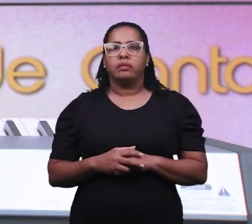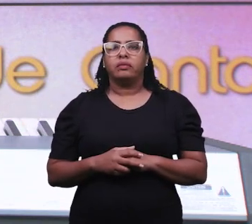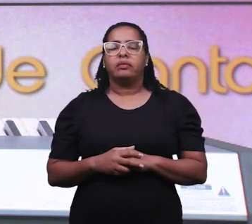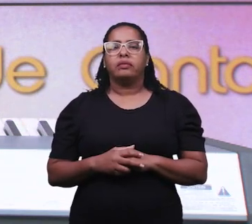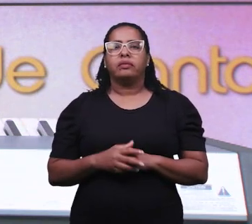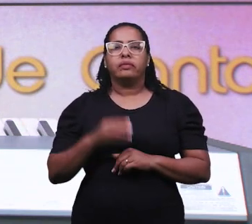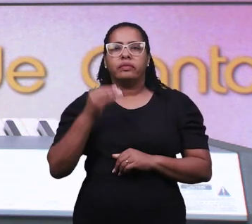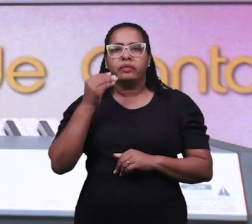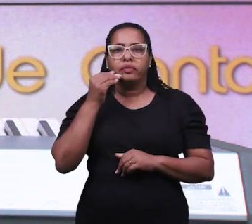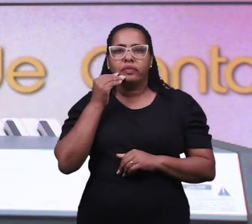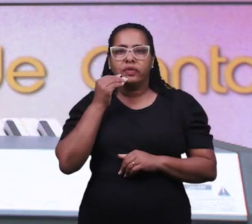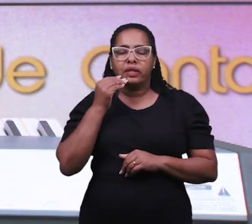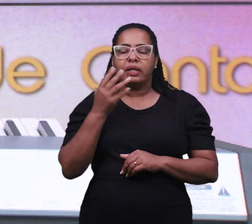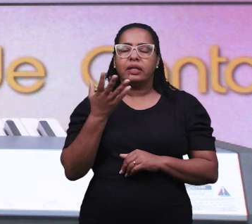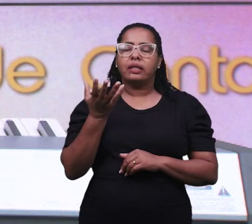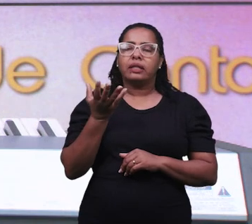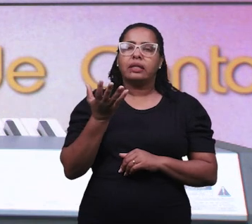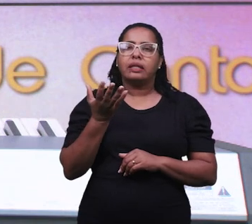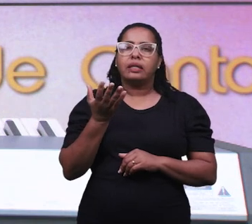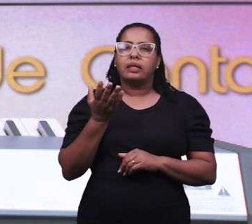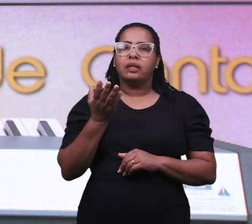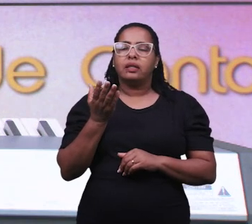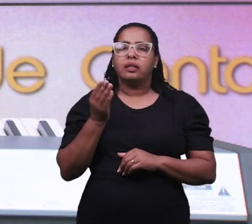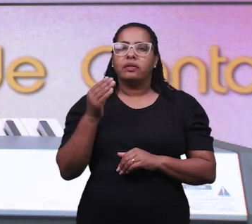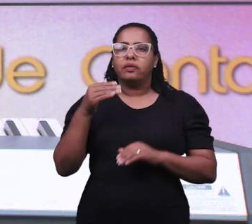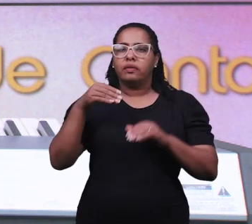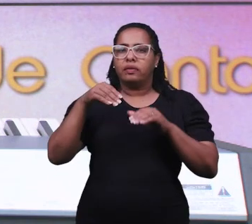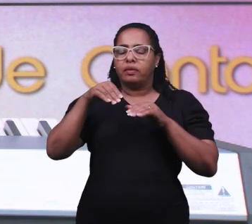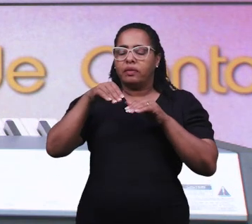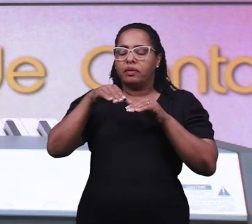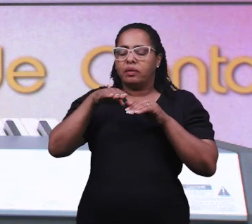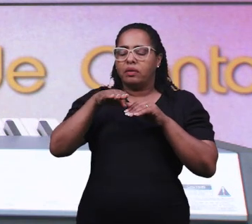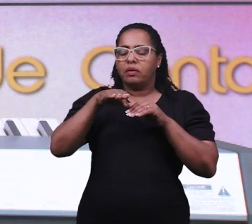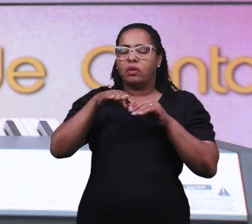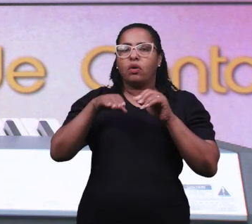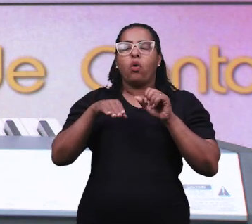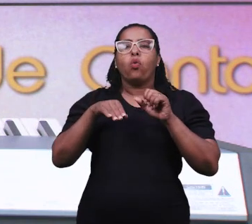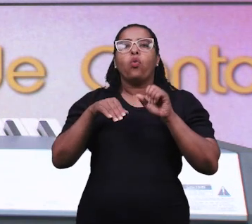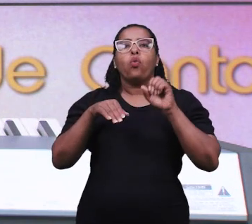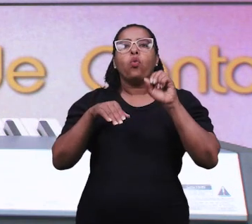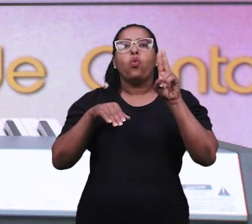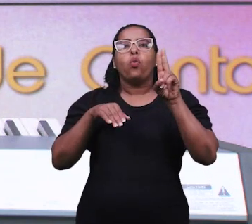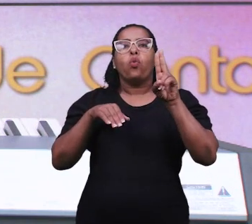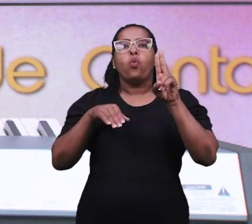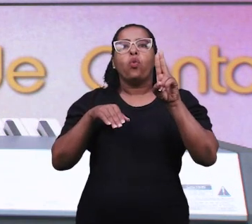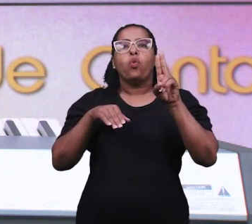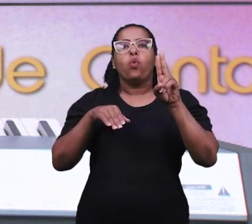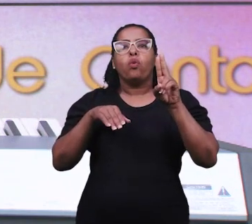Então, tente posicioná-la mais com forma da vogal U, ok?